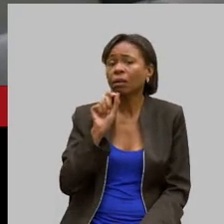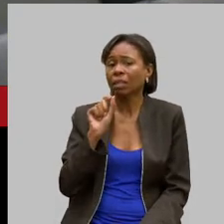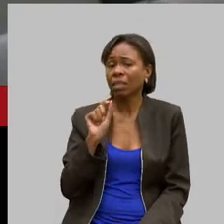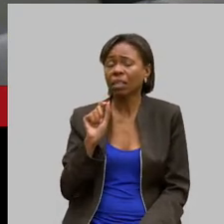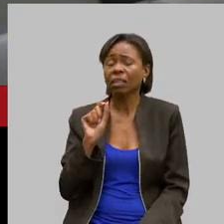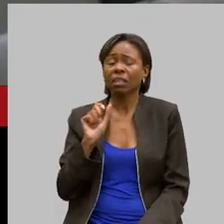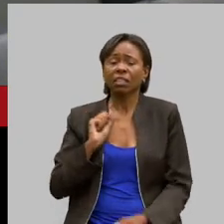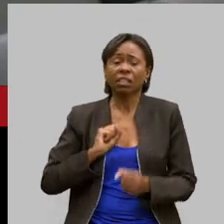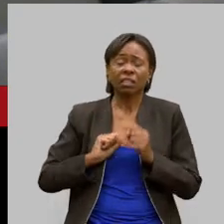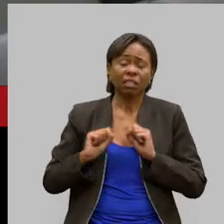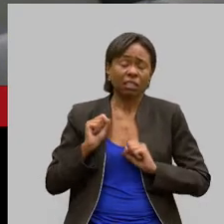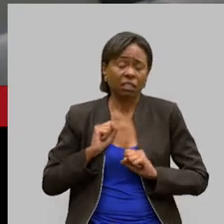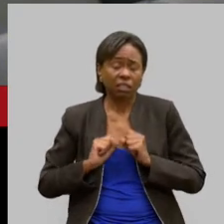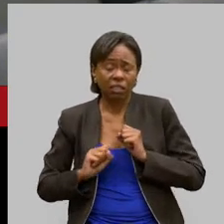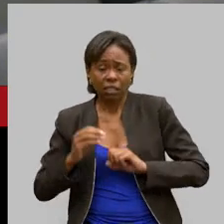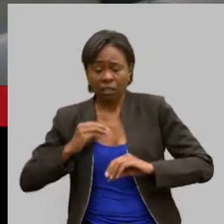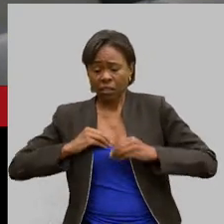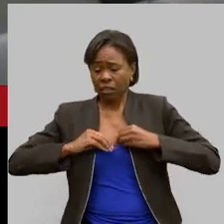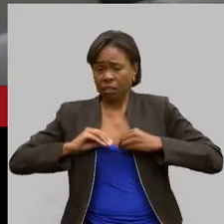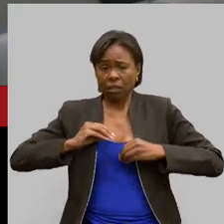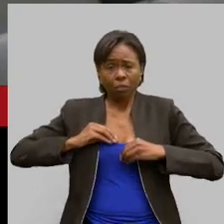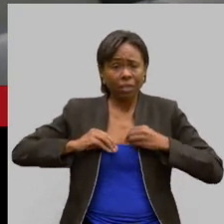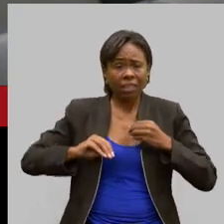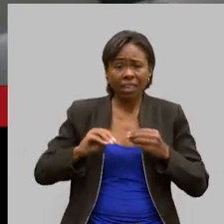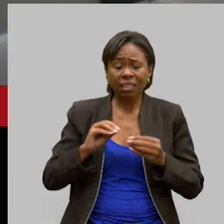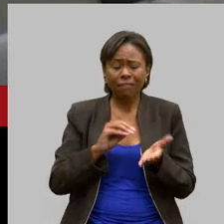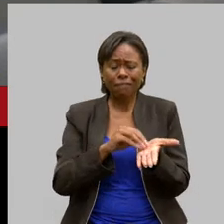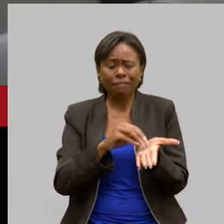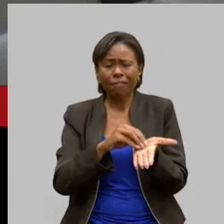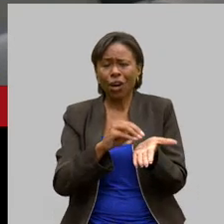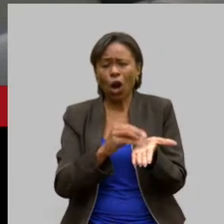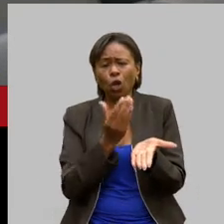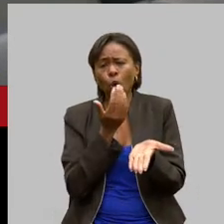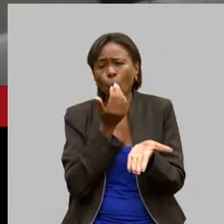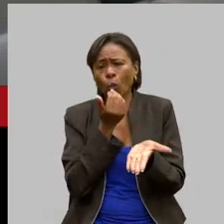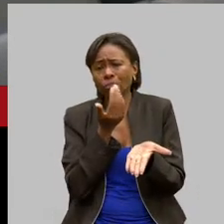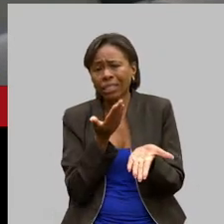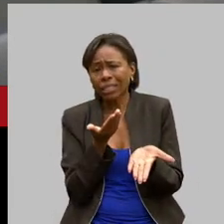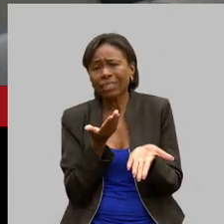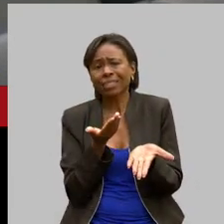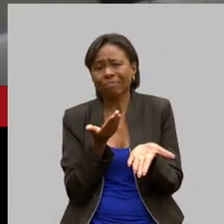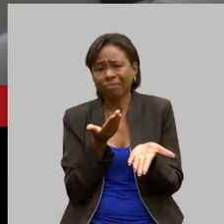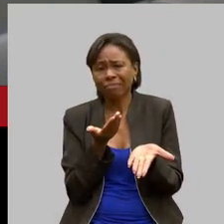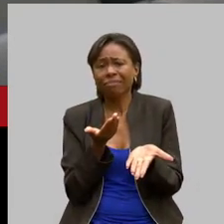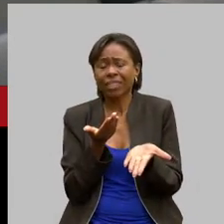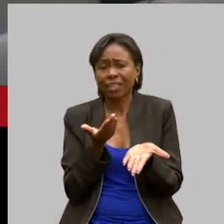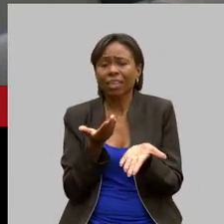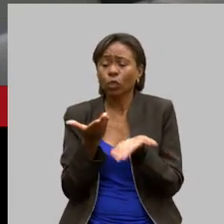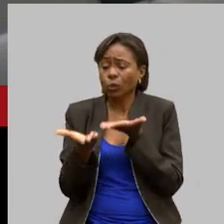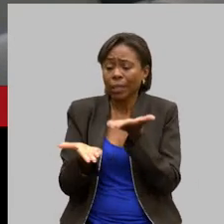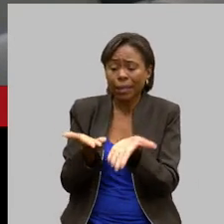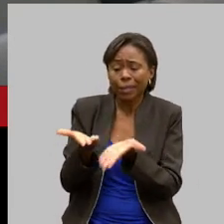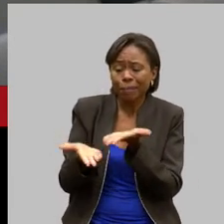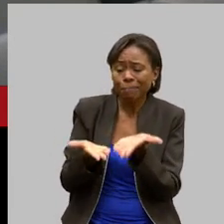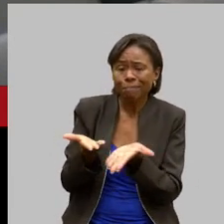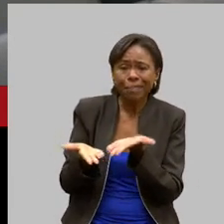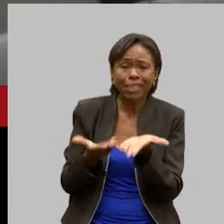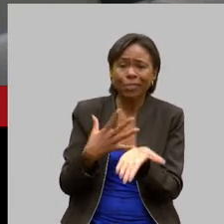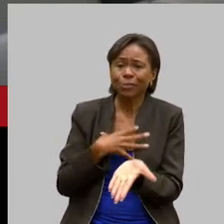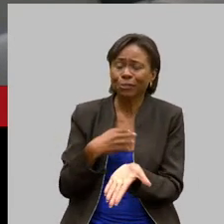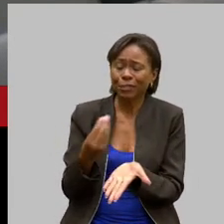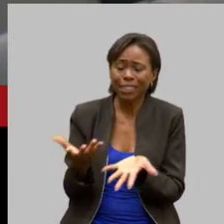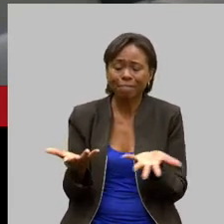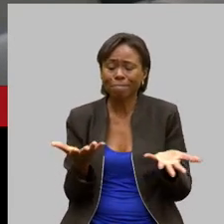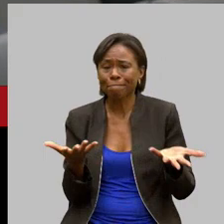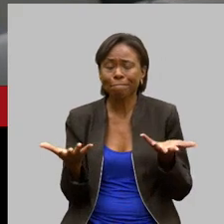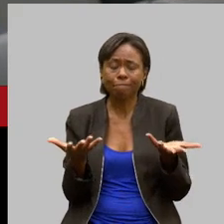depressão vê escassez de alimentos dentro de casa e do tratamento que esse filho precisa Então hoje o